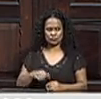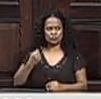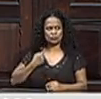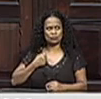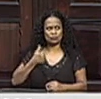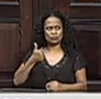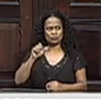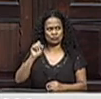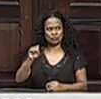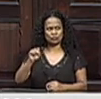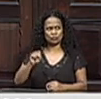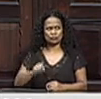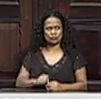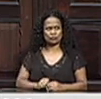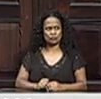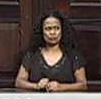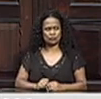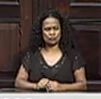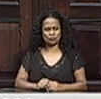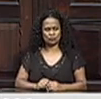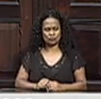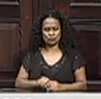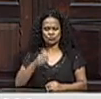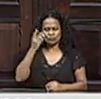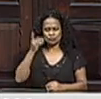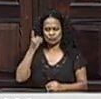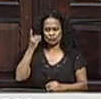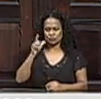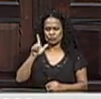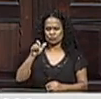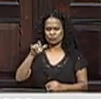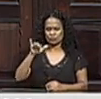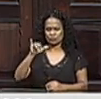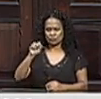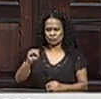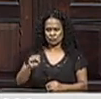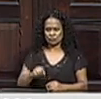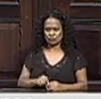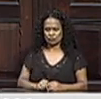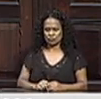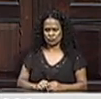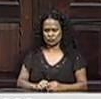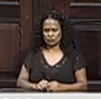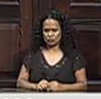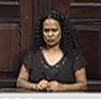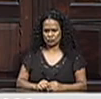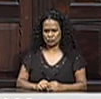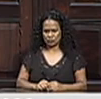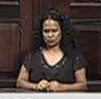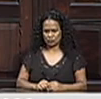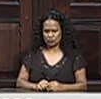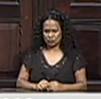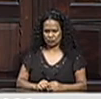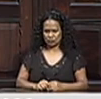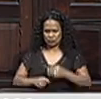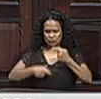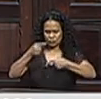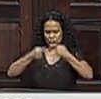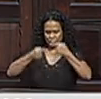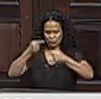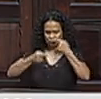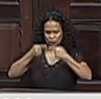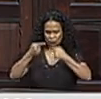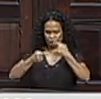3764-2018, mensagem 02-2018, deputado Luiz Paulo. Vai discutir, para